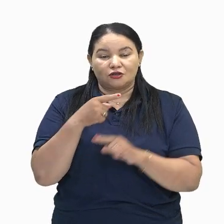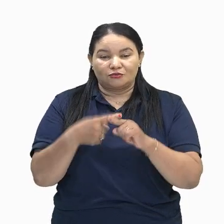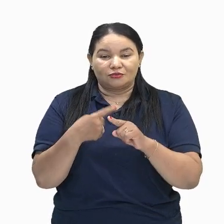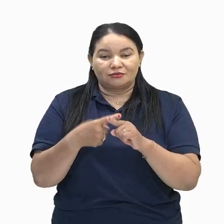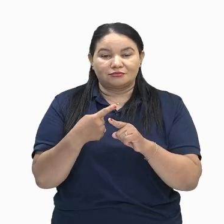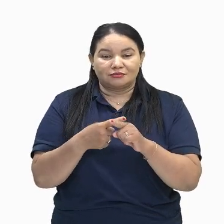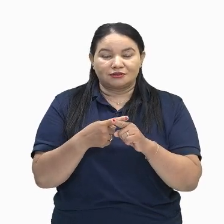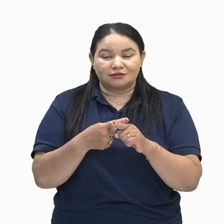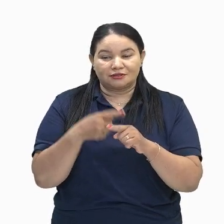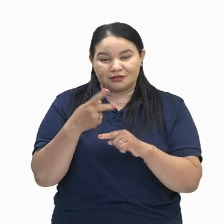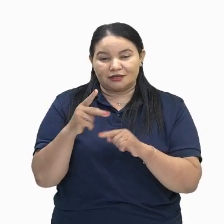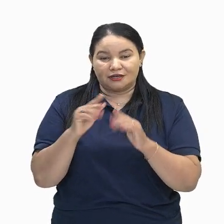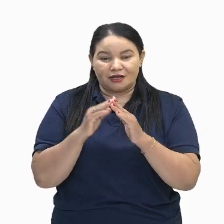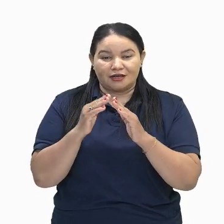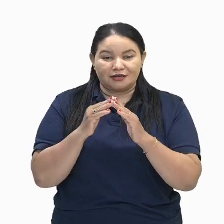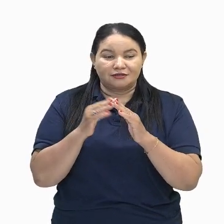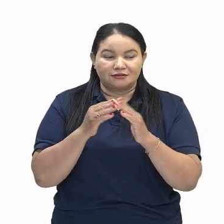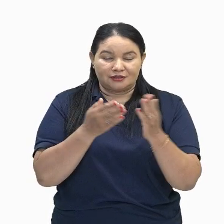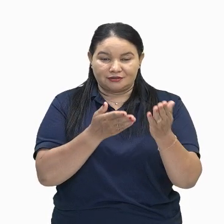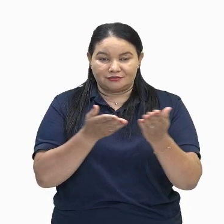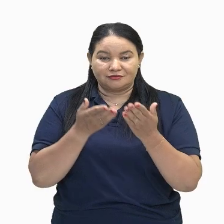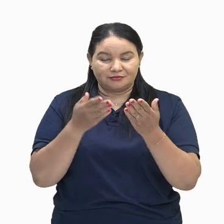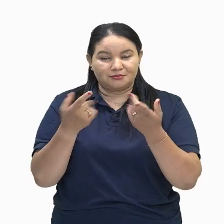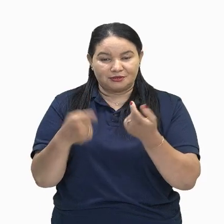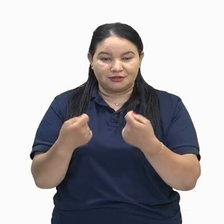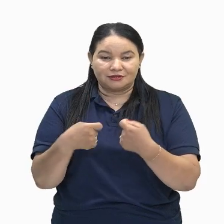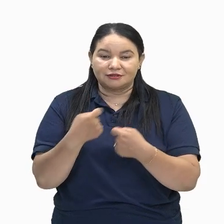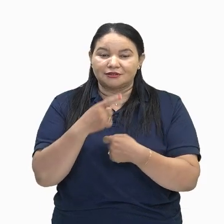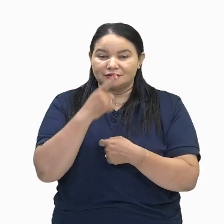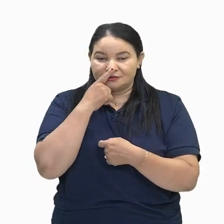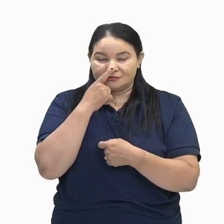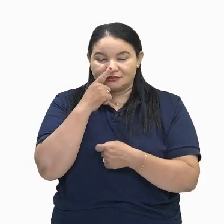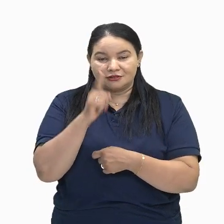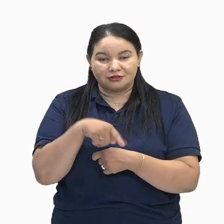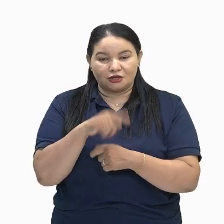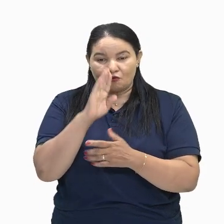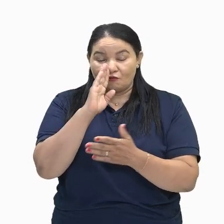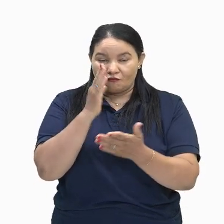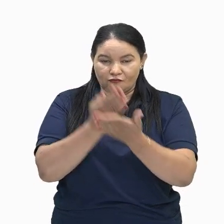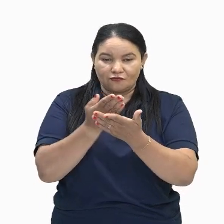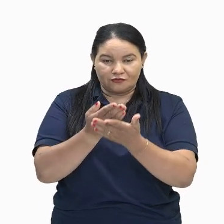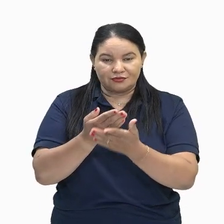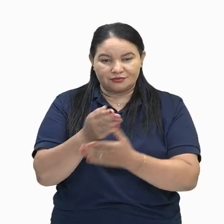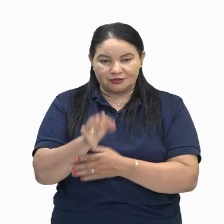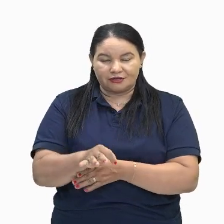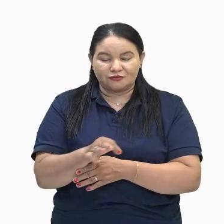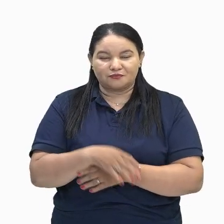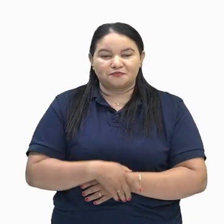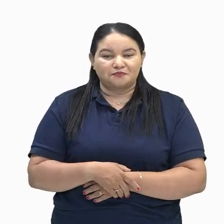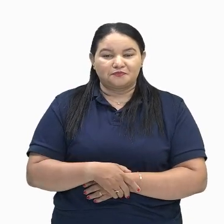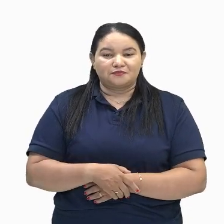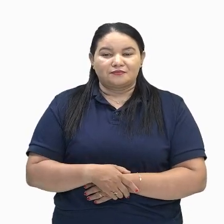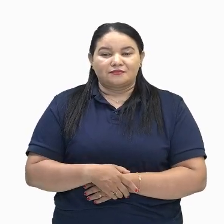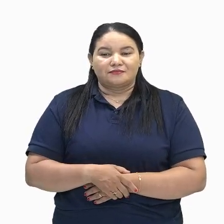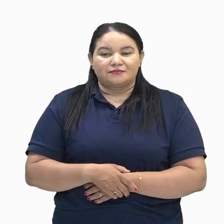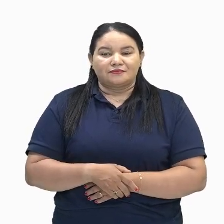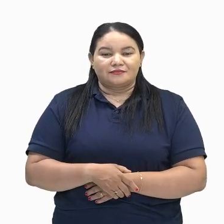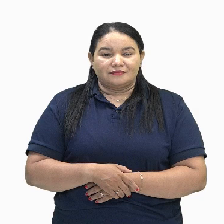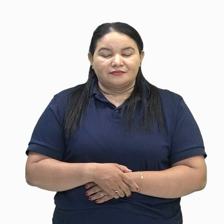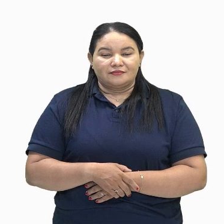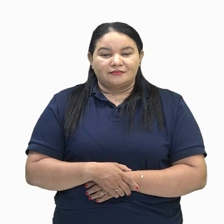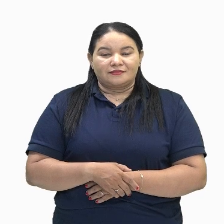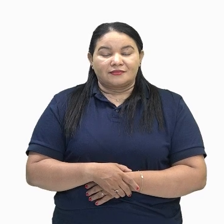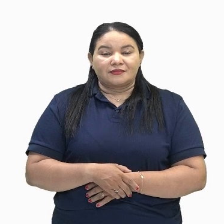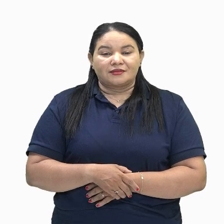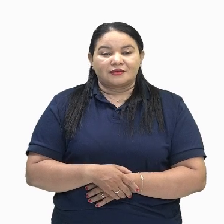sua casa, é alguém que você já tem uma certa intimidade, que você confia na pessoa, Então, na